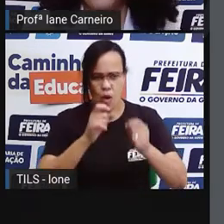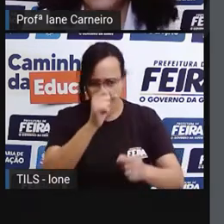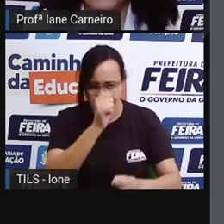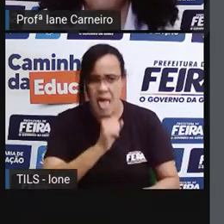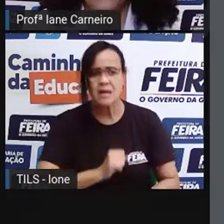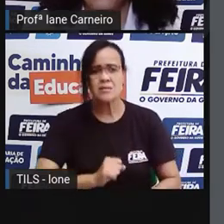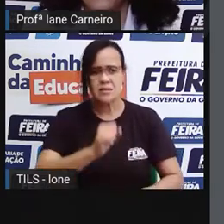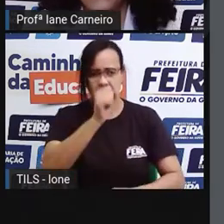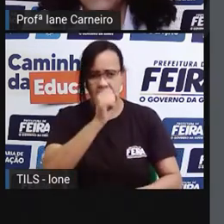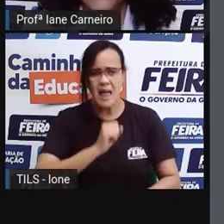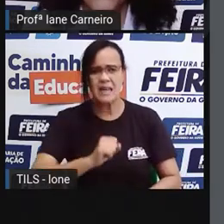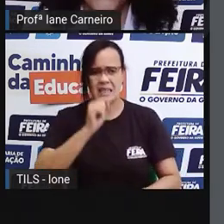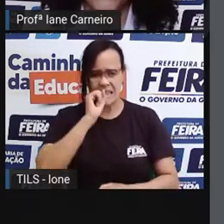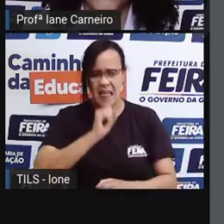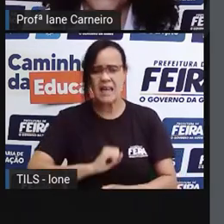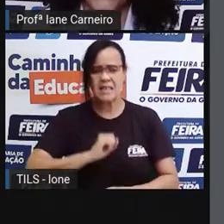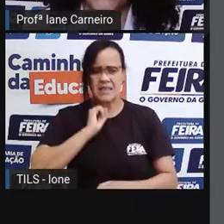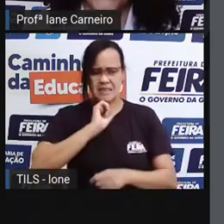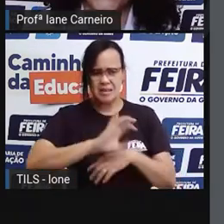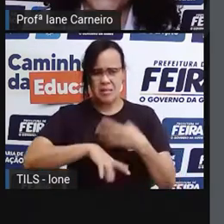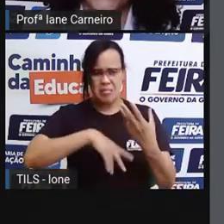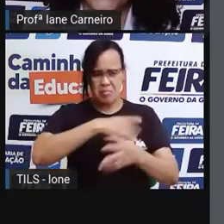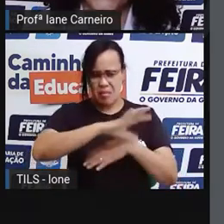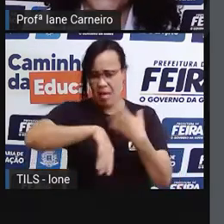Fazer meleira.